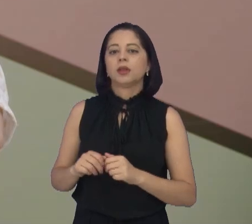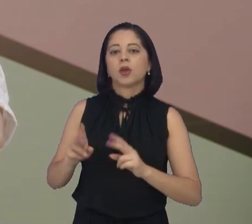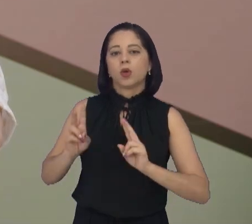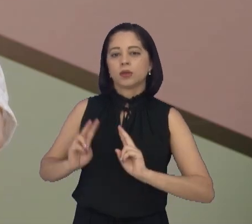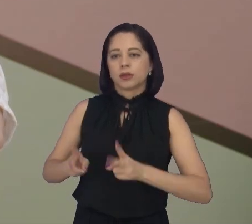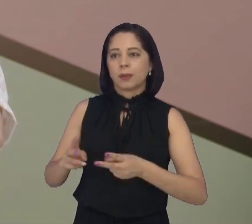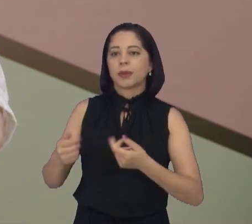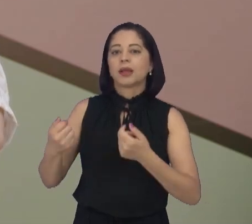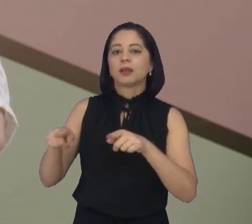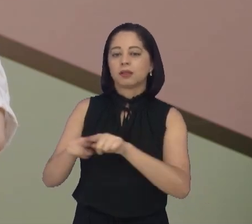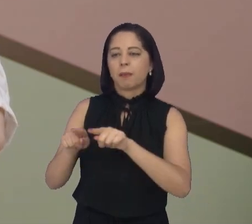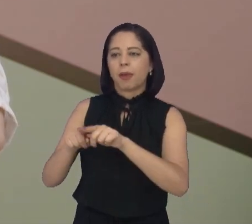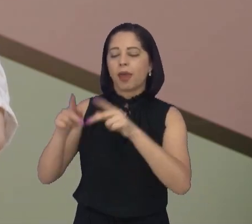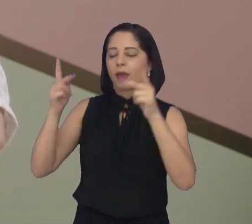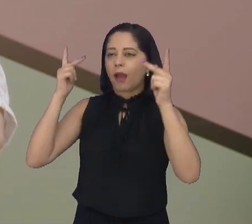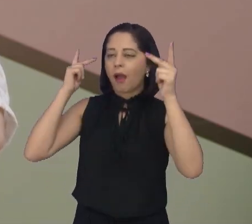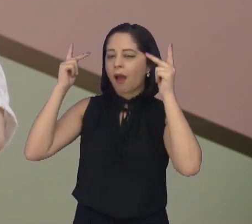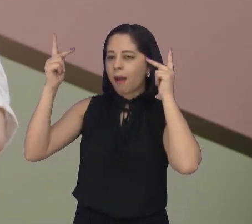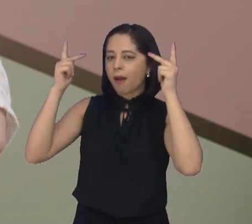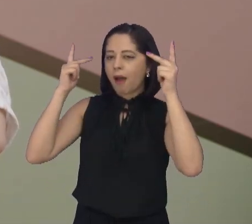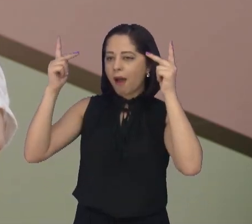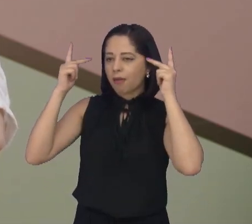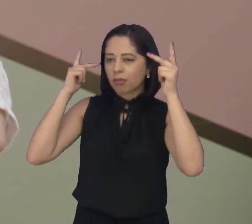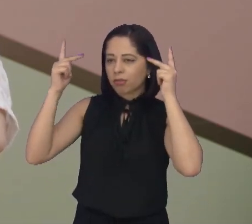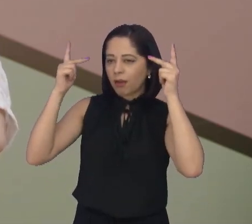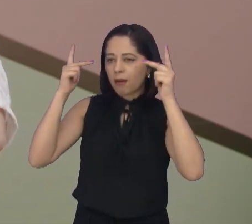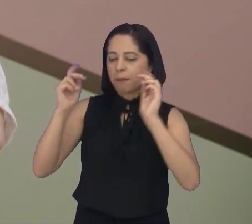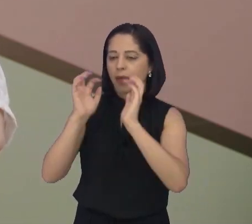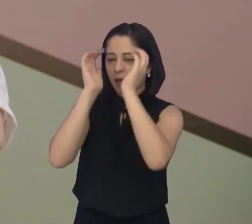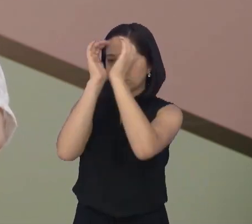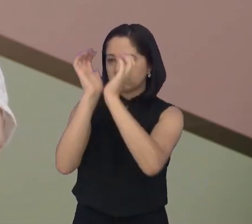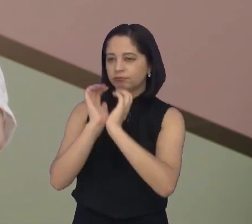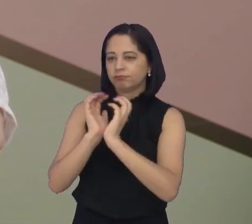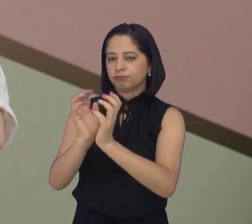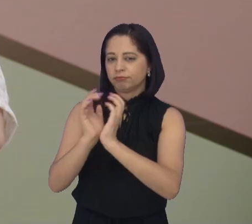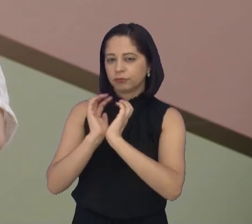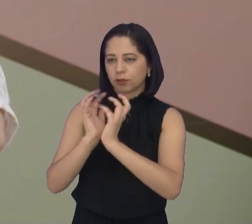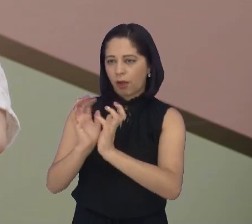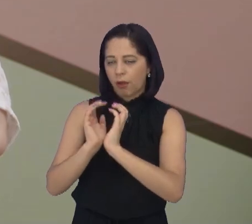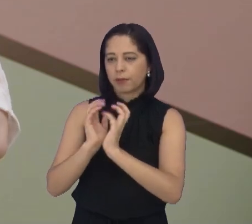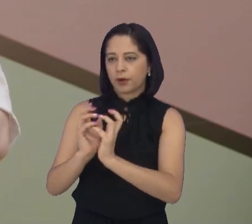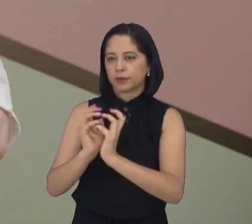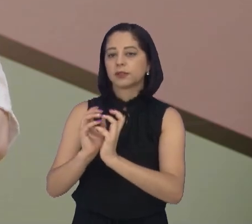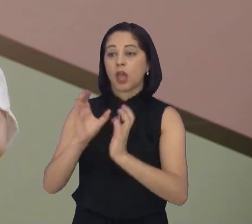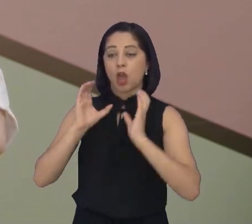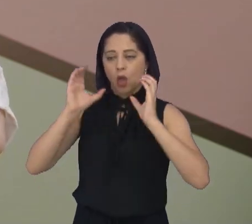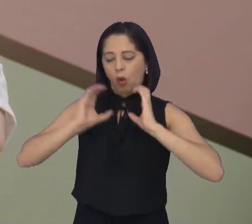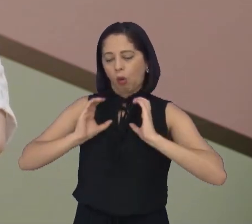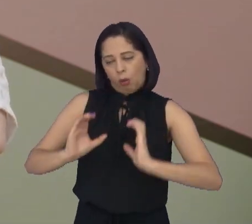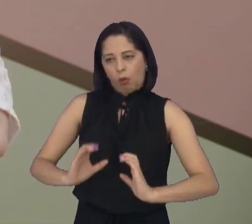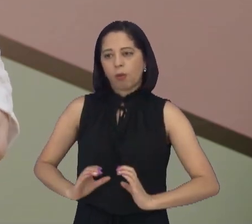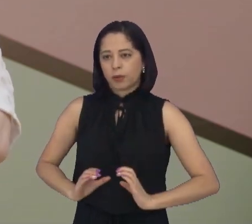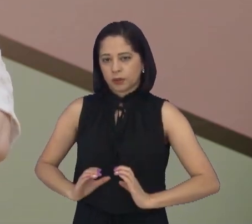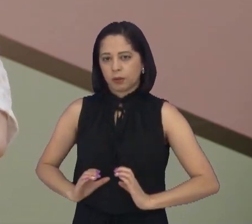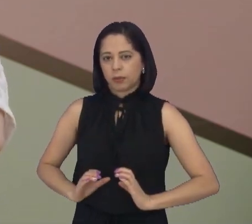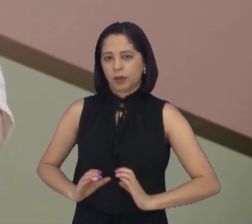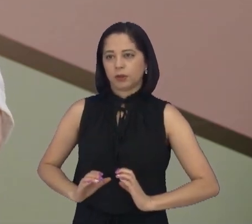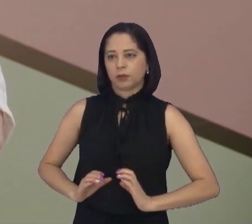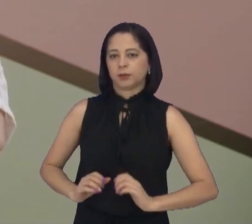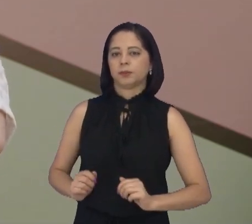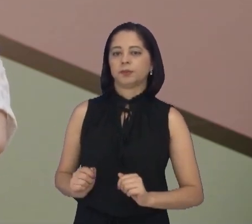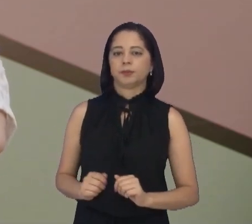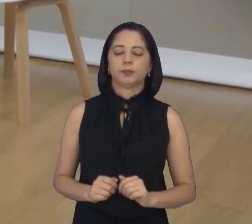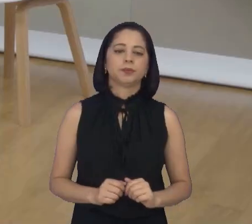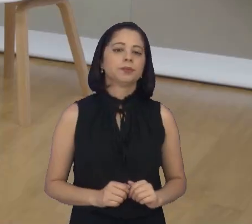terapia cognitivo-comportamental, que costuma ser bastante eficiente nessa parte de ação da pessoa conseguir sair dessa situação,